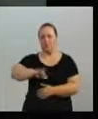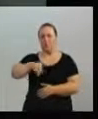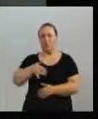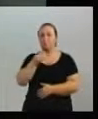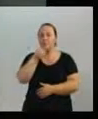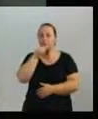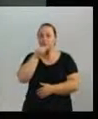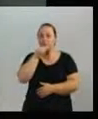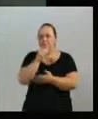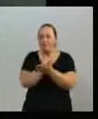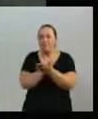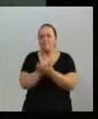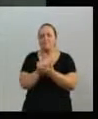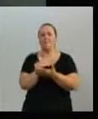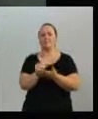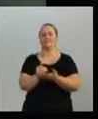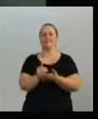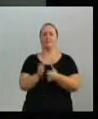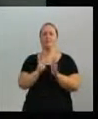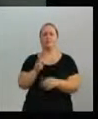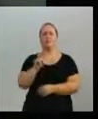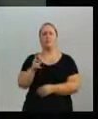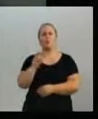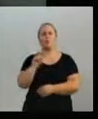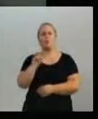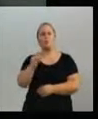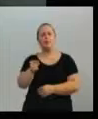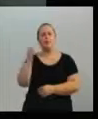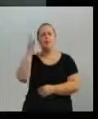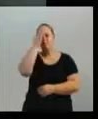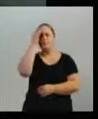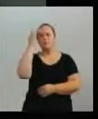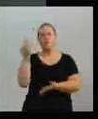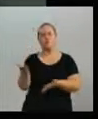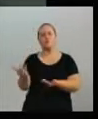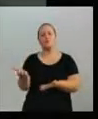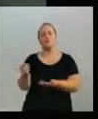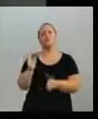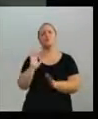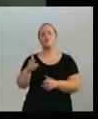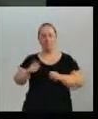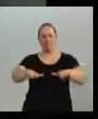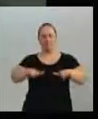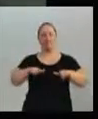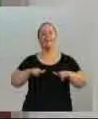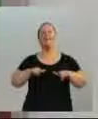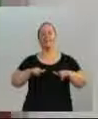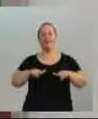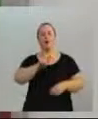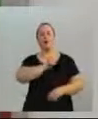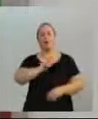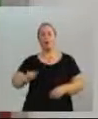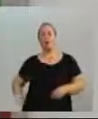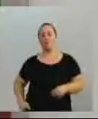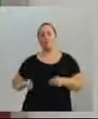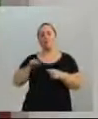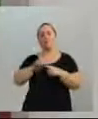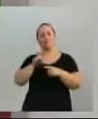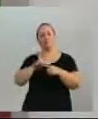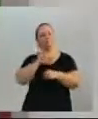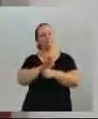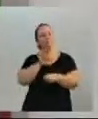de iniciar. Já são mais de 2 mil jovens que participaram nesse programa e o Governo Municipal está dando continuidade. Parabéns